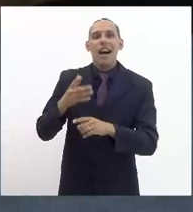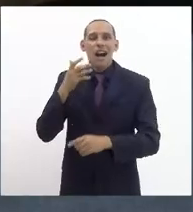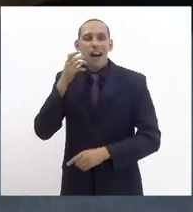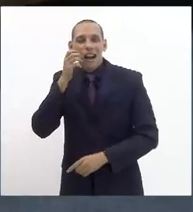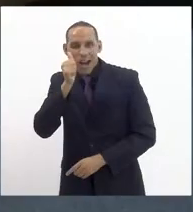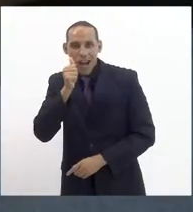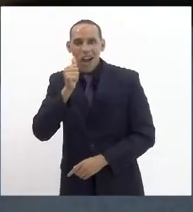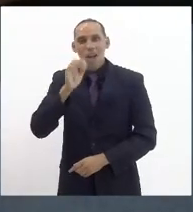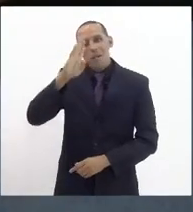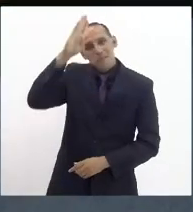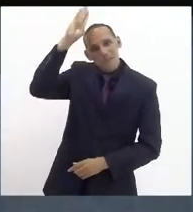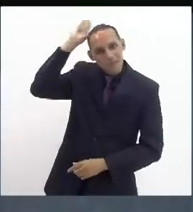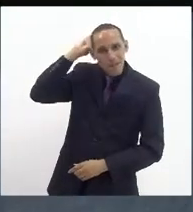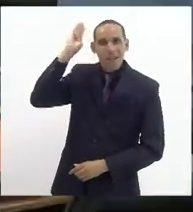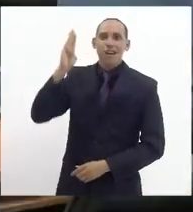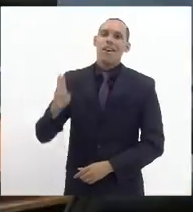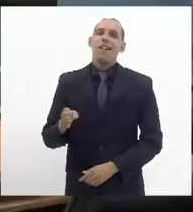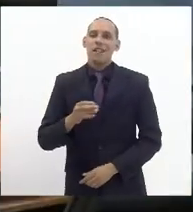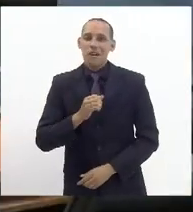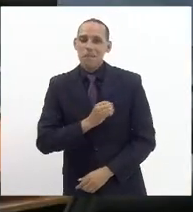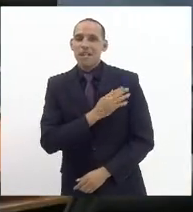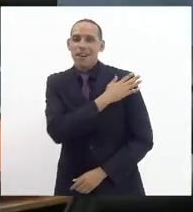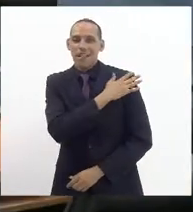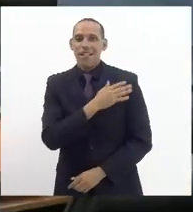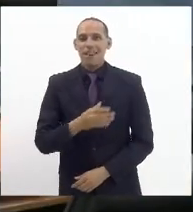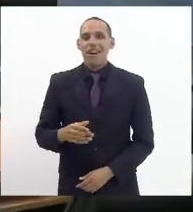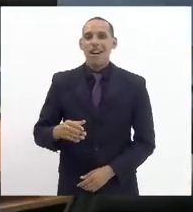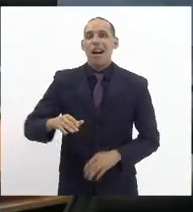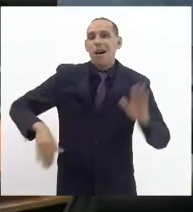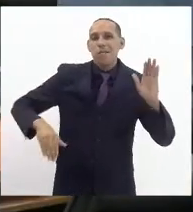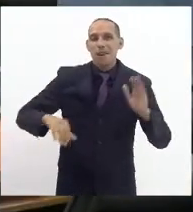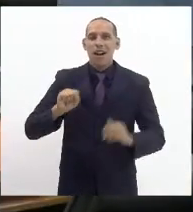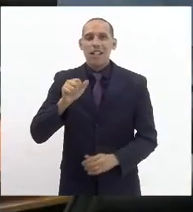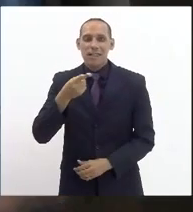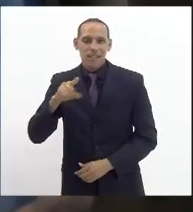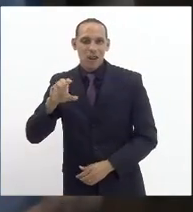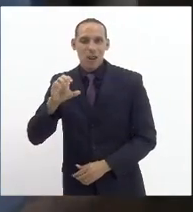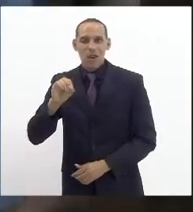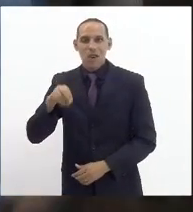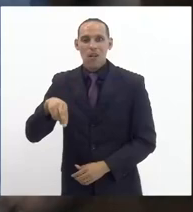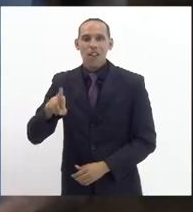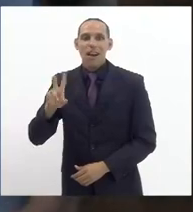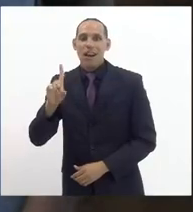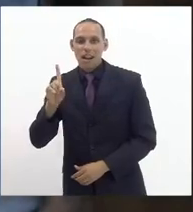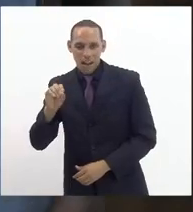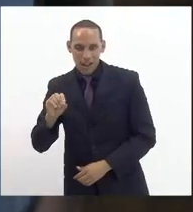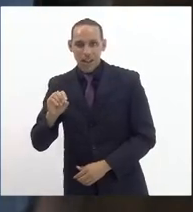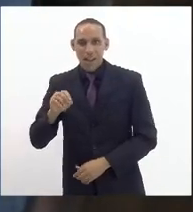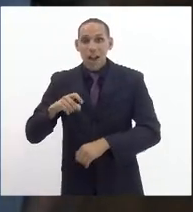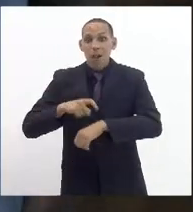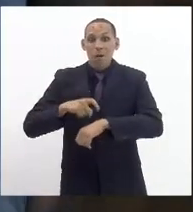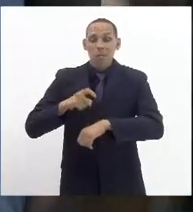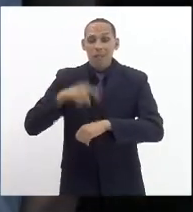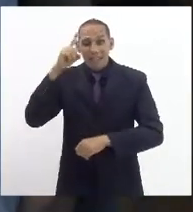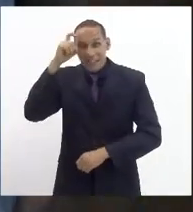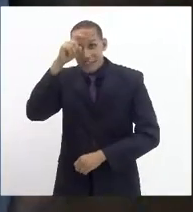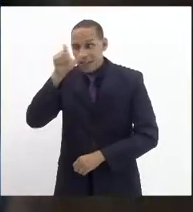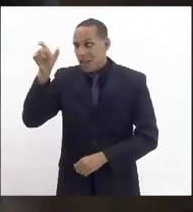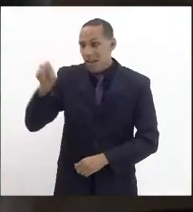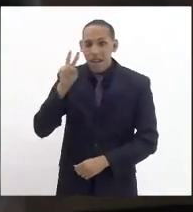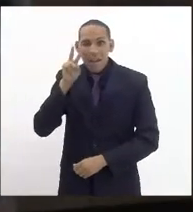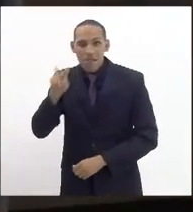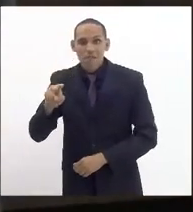bombeiro na Praia de São Conrado, presidente. E naquele momento tão difícil que ele viu o militar bombeiro